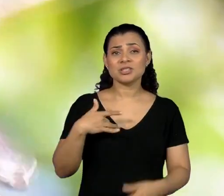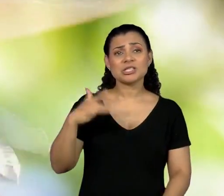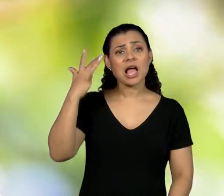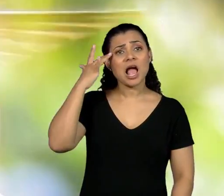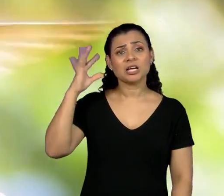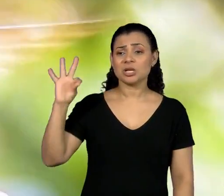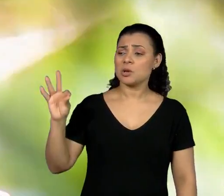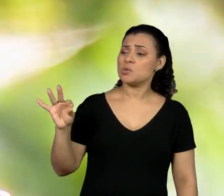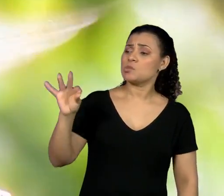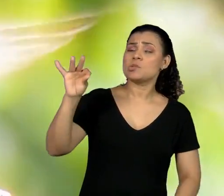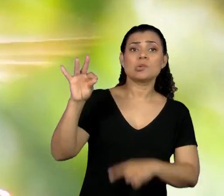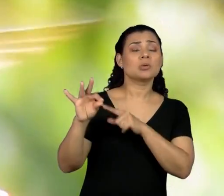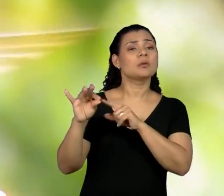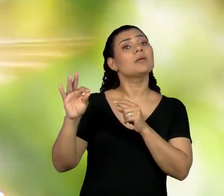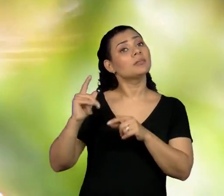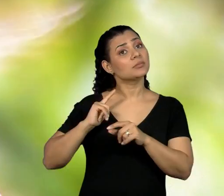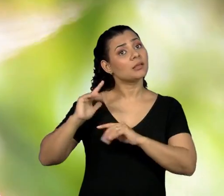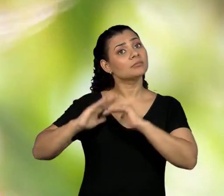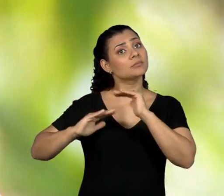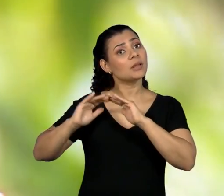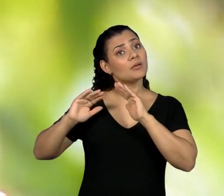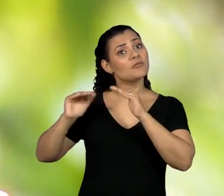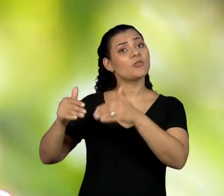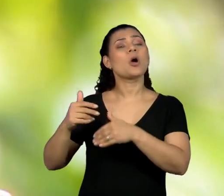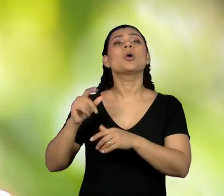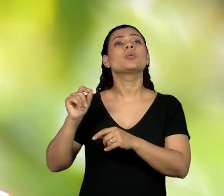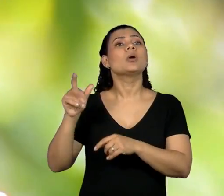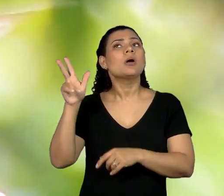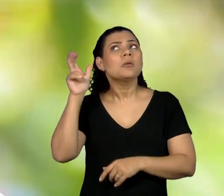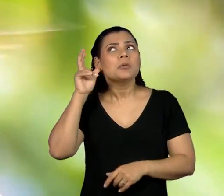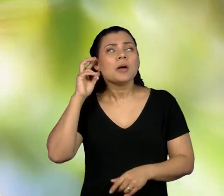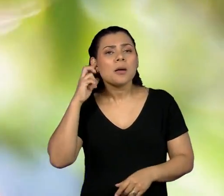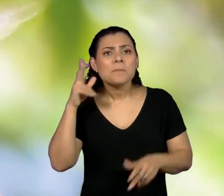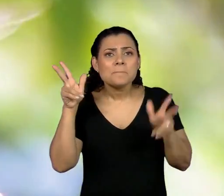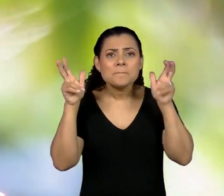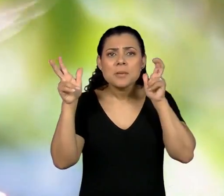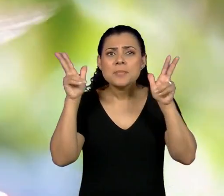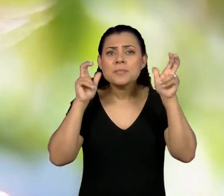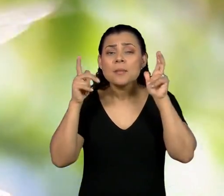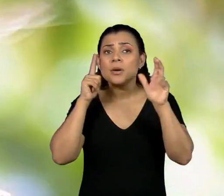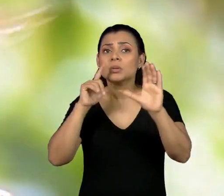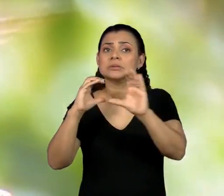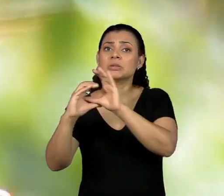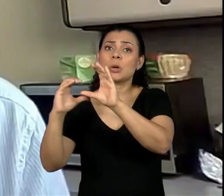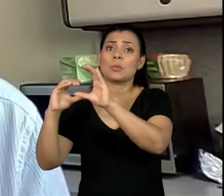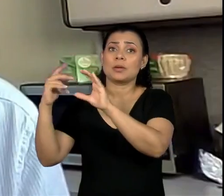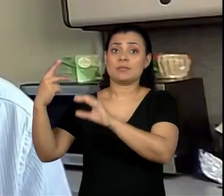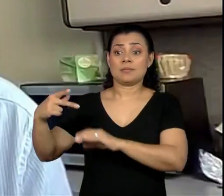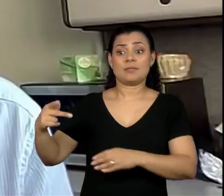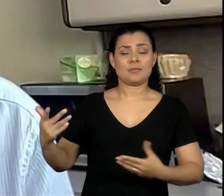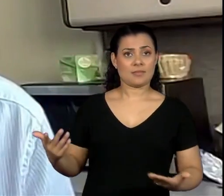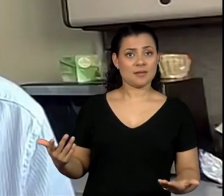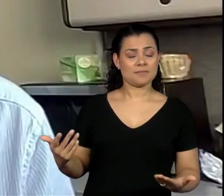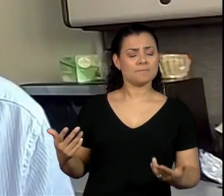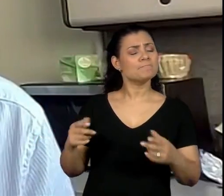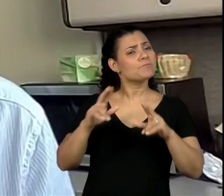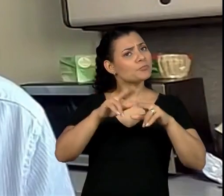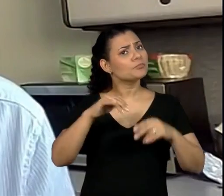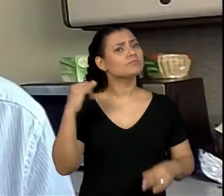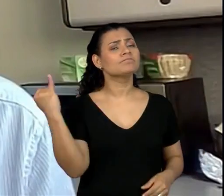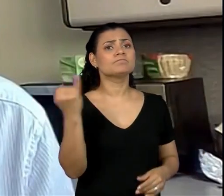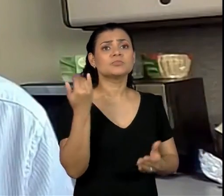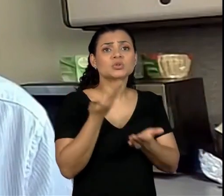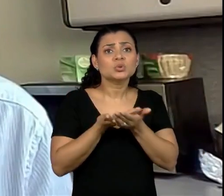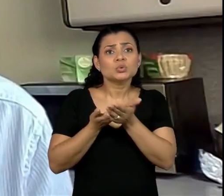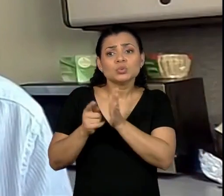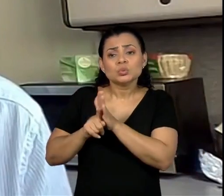espécie deve ter especializações no sistema auditivo para possibilitar ela se comunicar a alta frequência. E isso é importante a gente